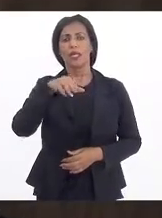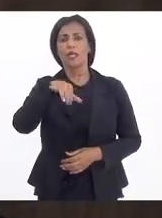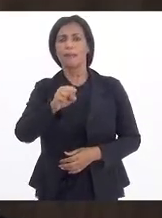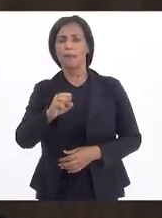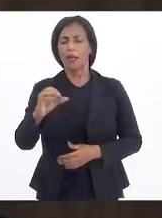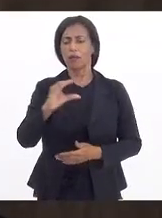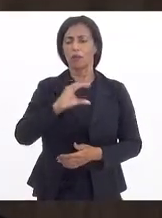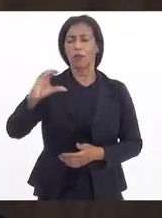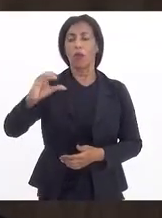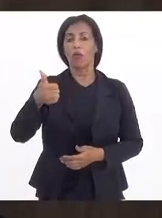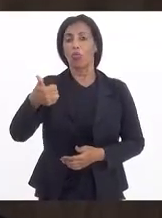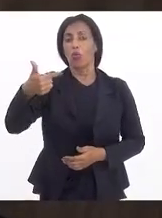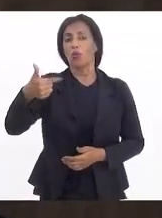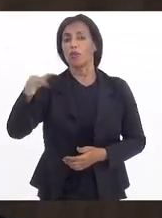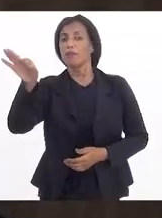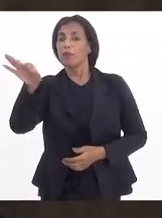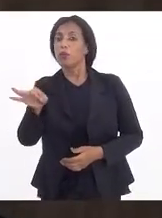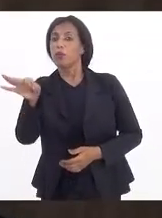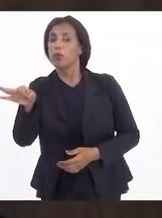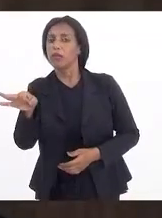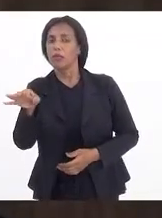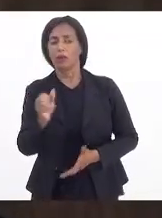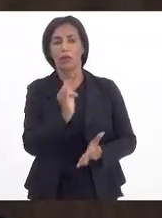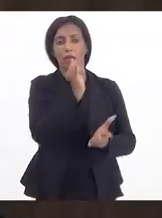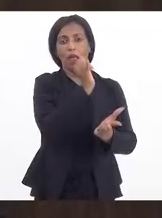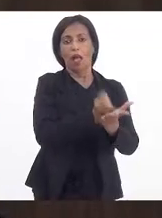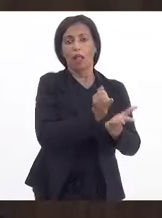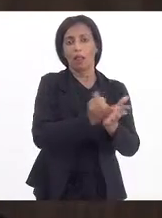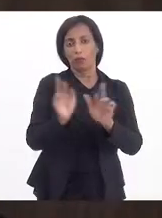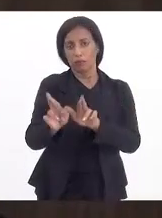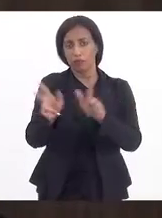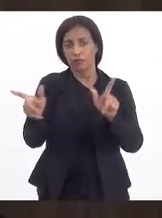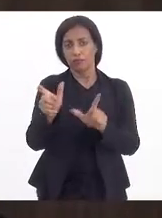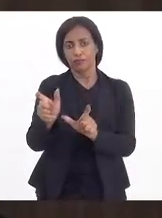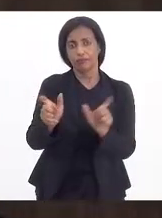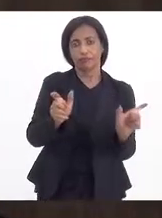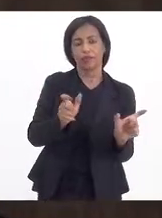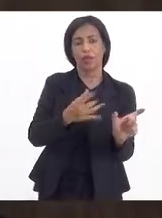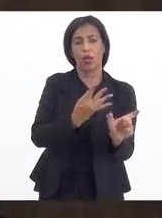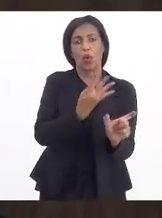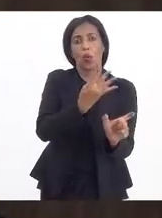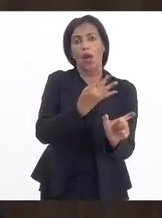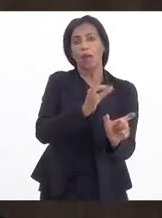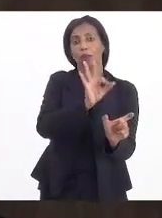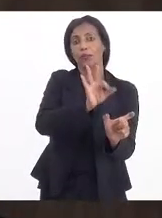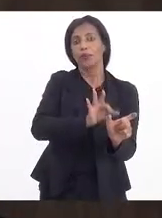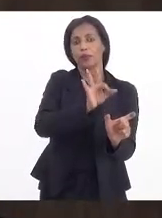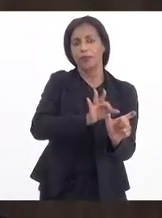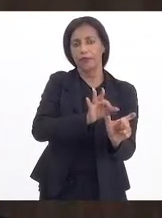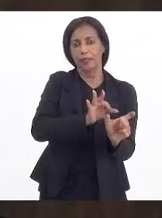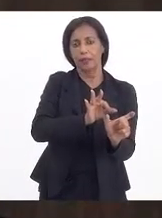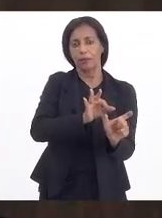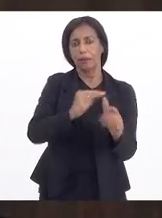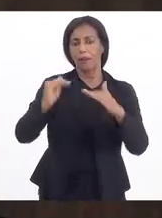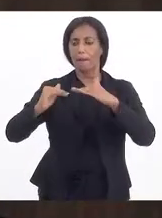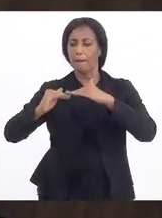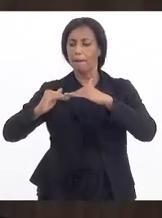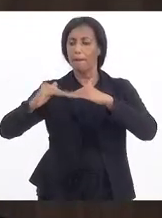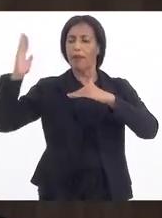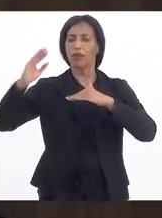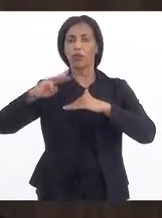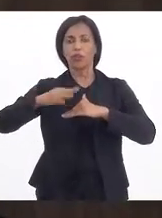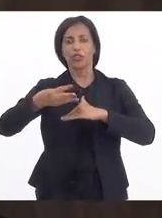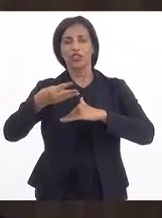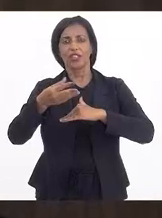cheio fosse doze por cento e ali que tá diferenciada fosse quatro porcento estourou o limite